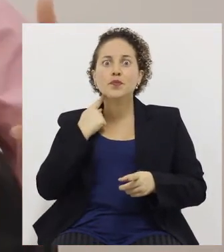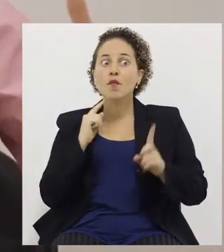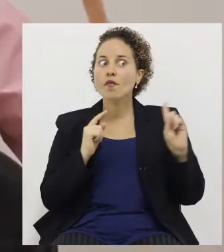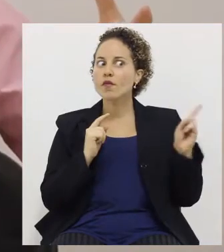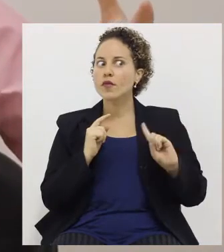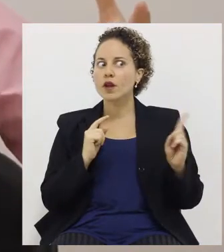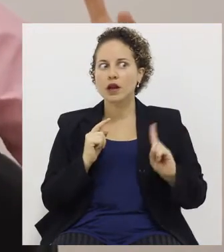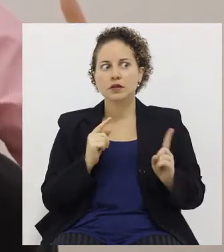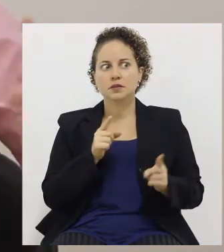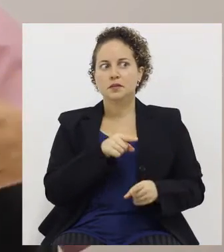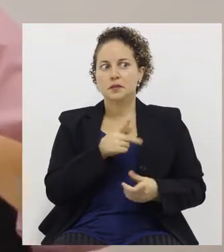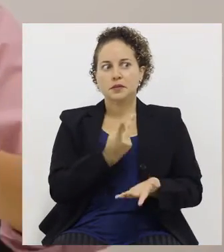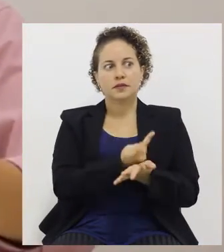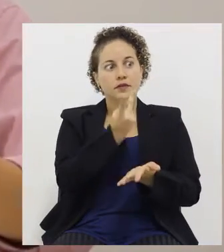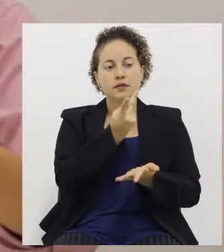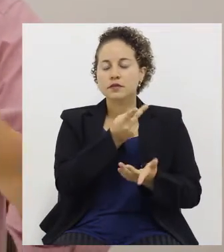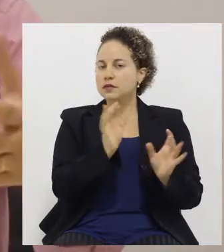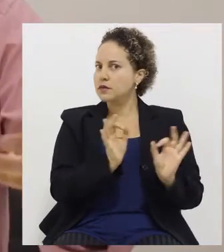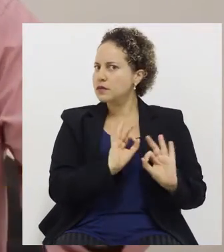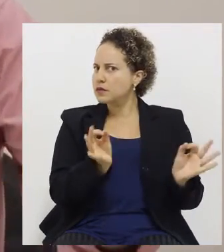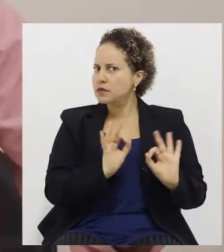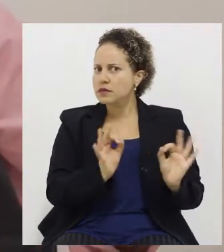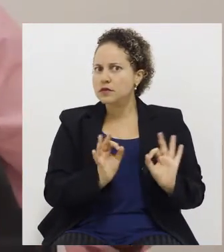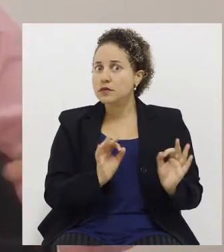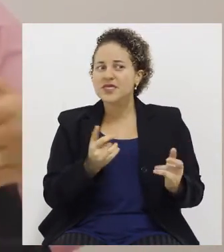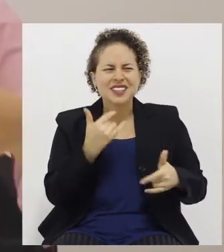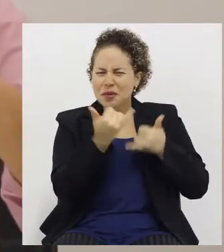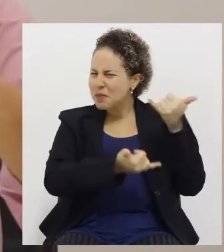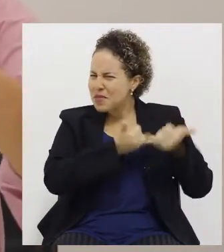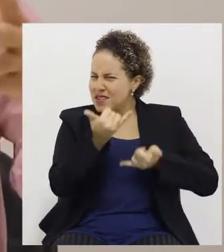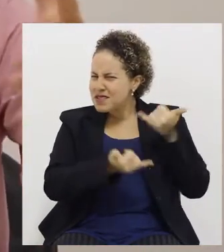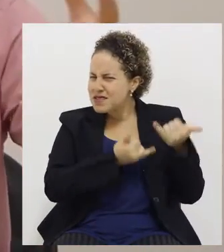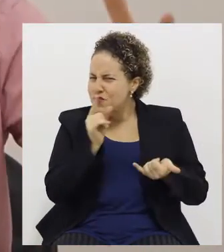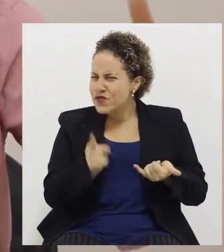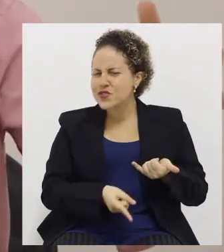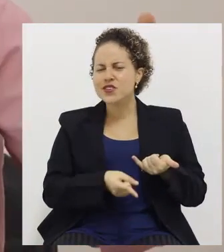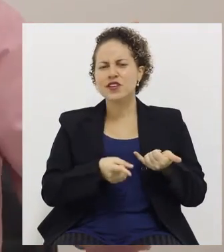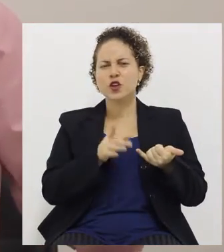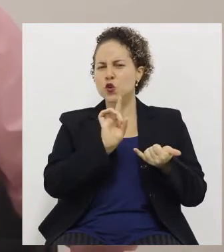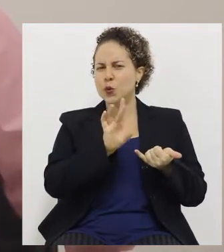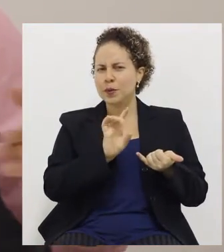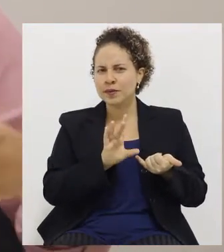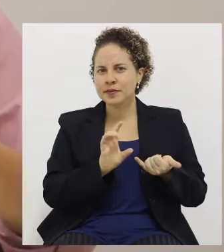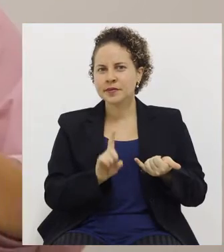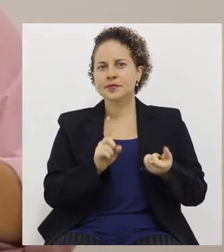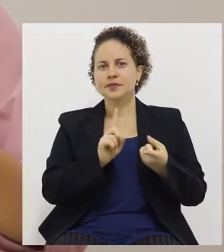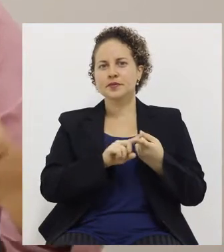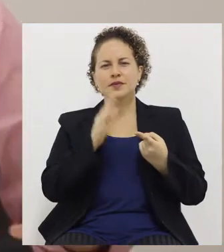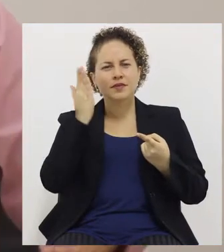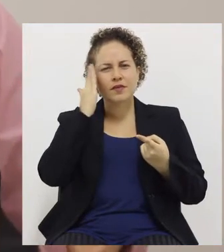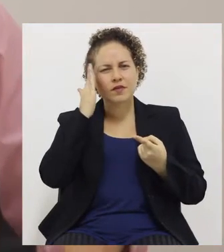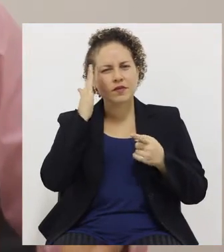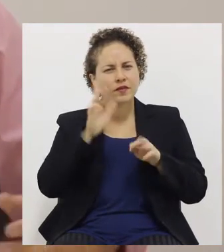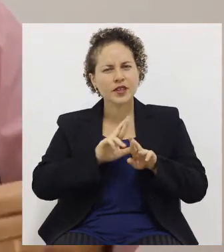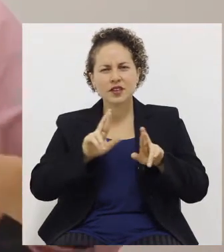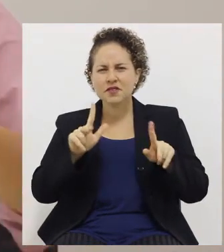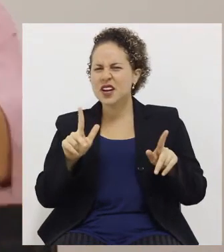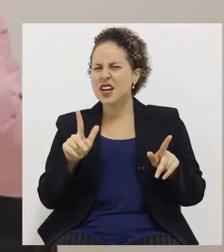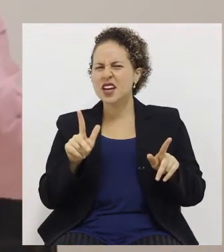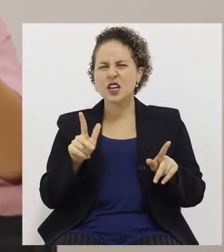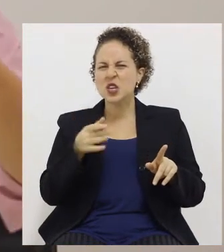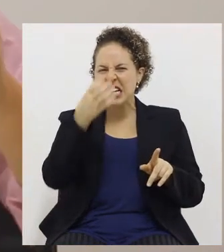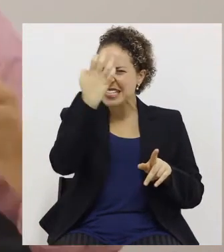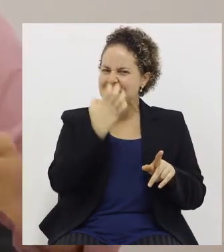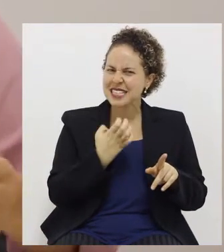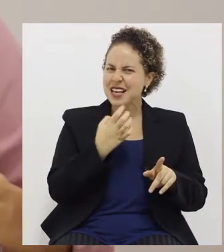chefe diz, não foi assim, não é assim, ele quis brincar com você, deve ter dito de outro modo, não leve